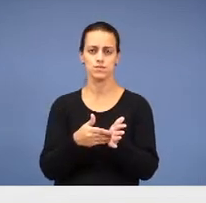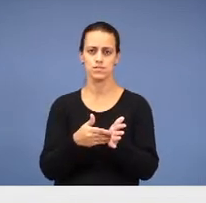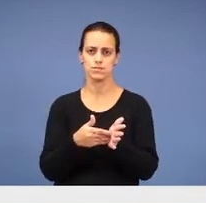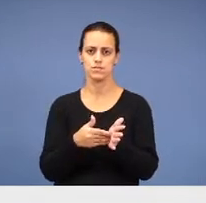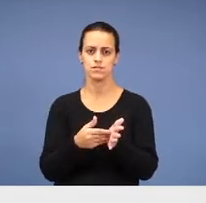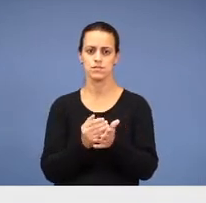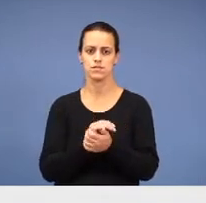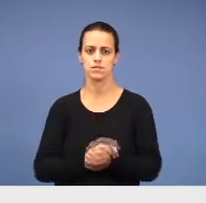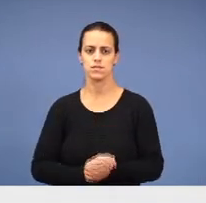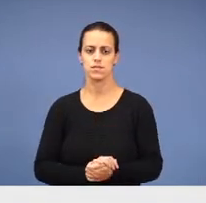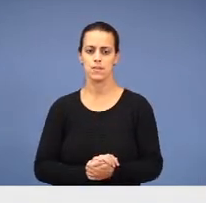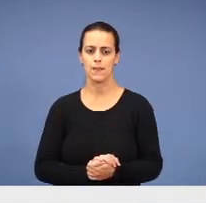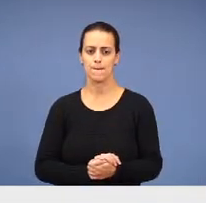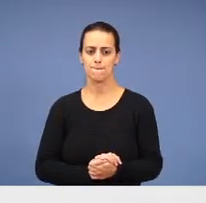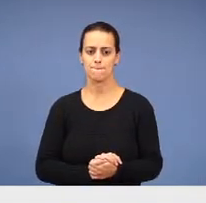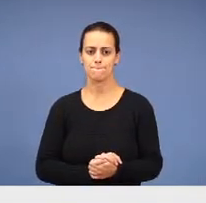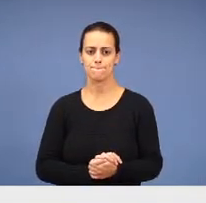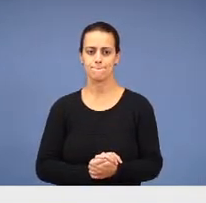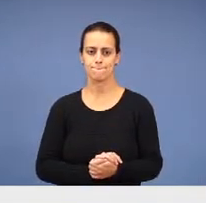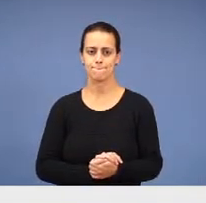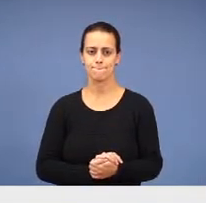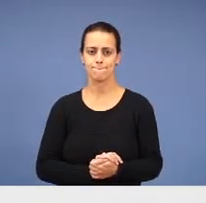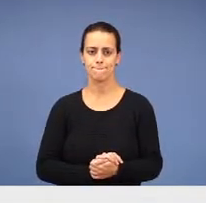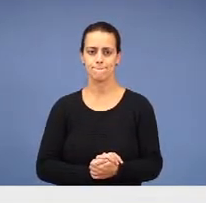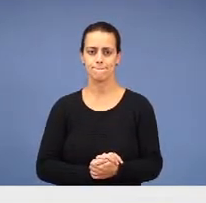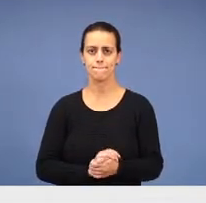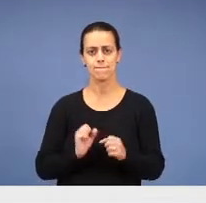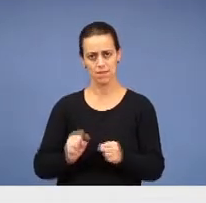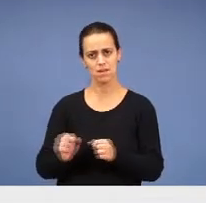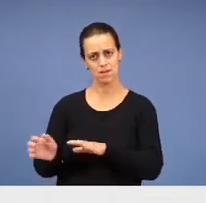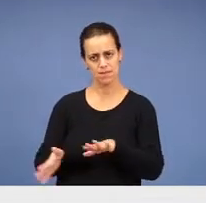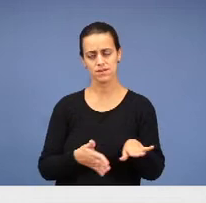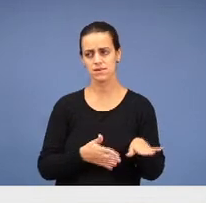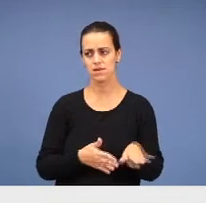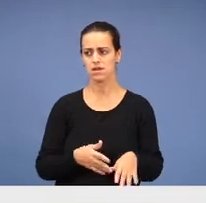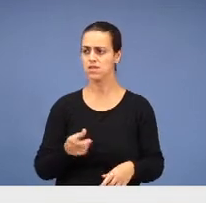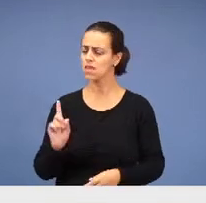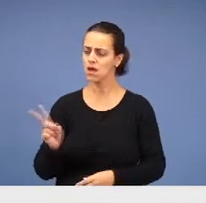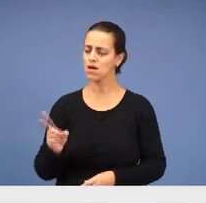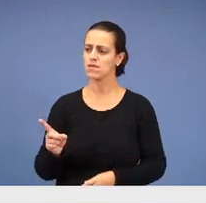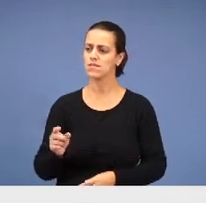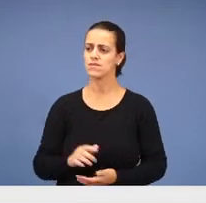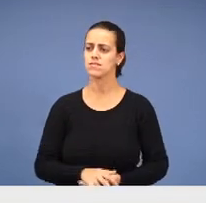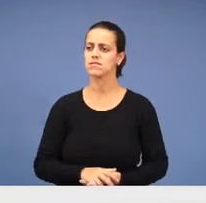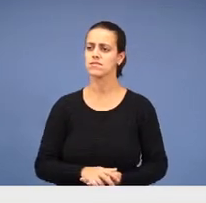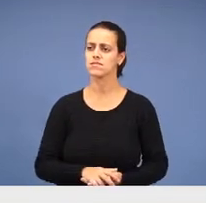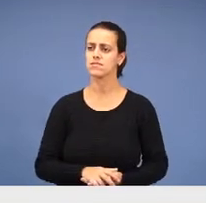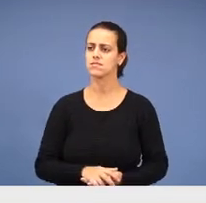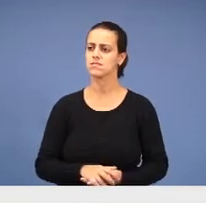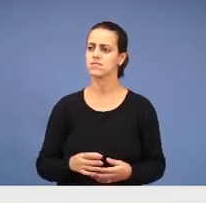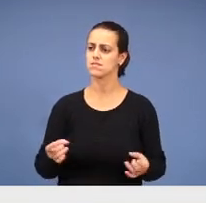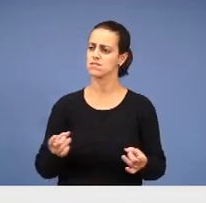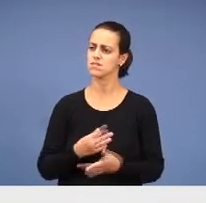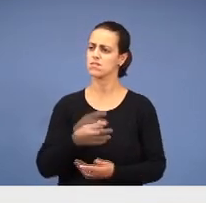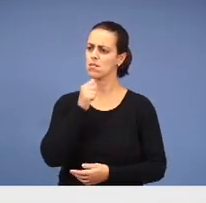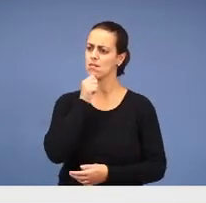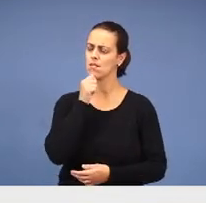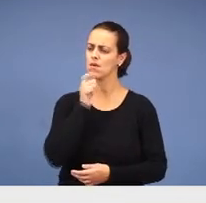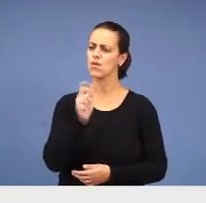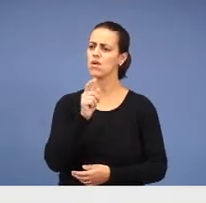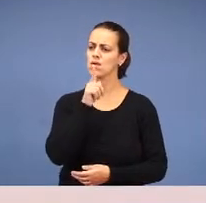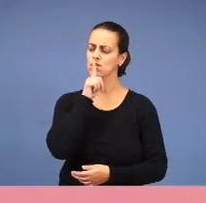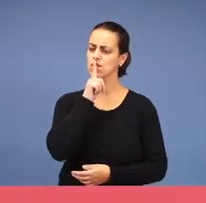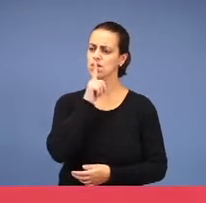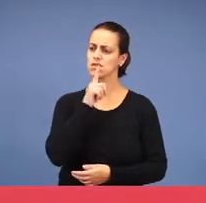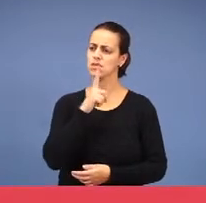Pode passar. Não, senhor. Eu quero... Que não estava completo. Vai, Gilson, o que é?